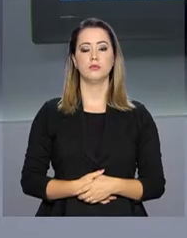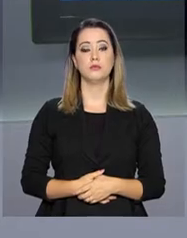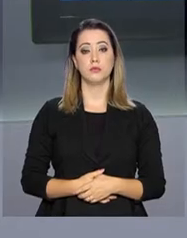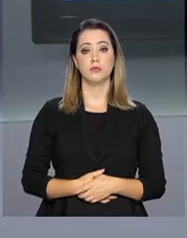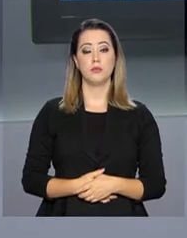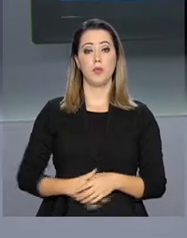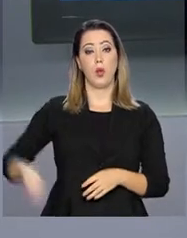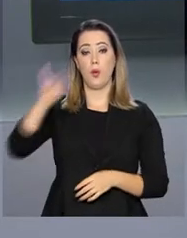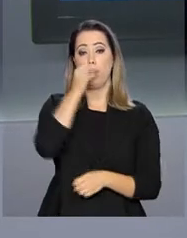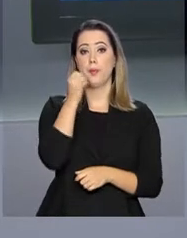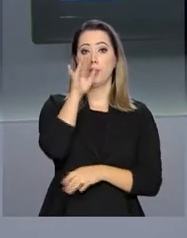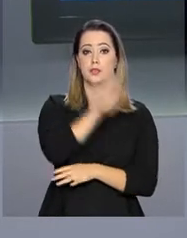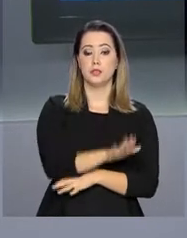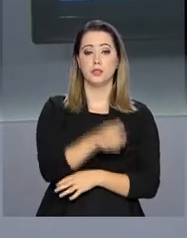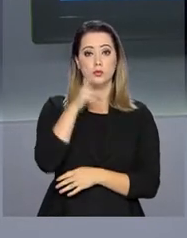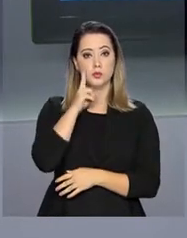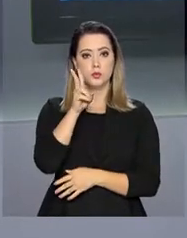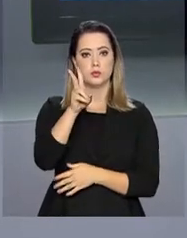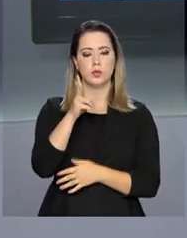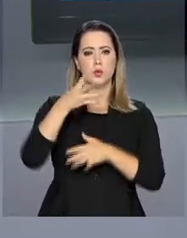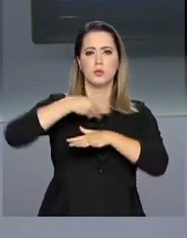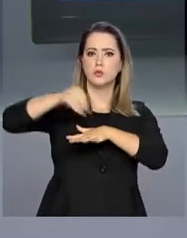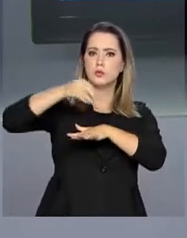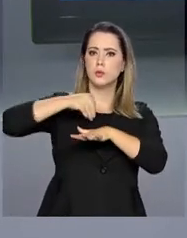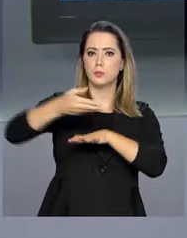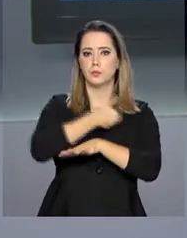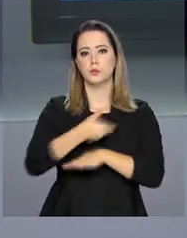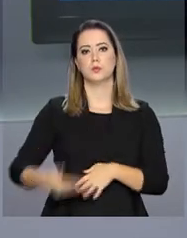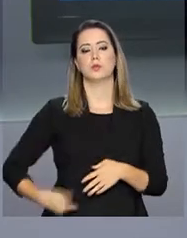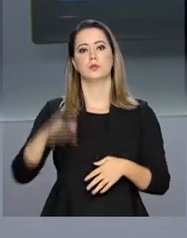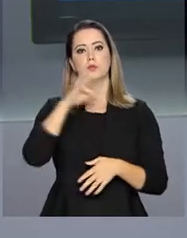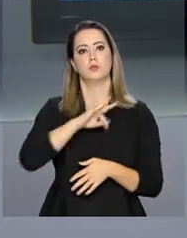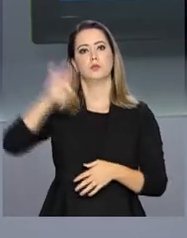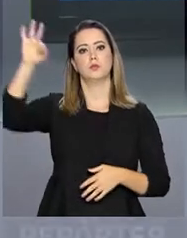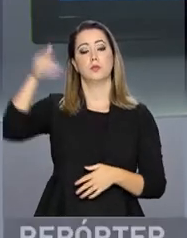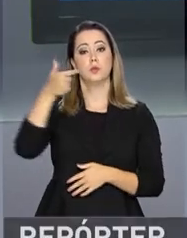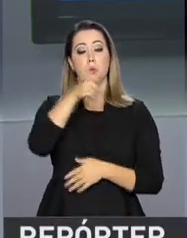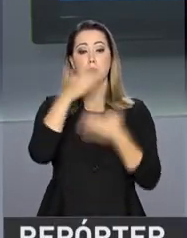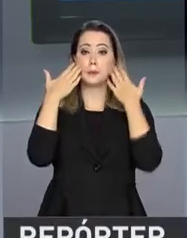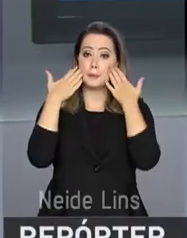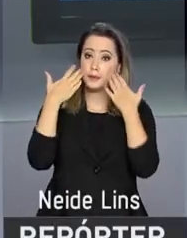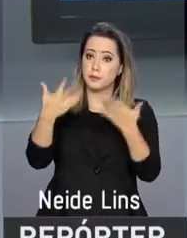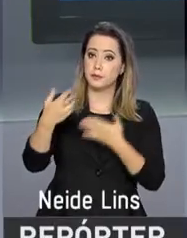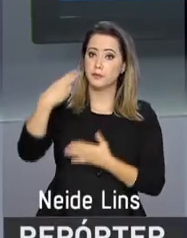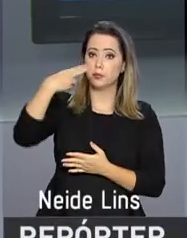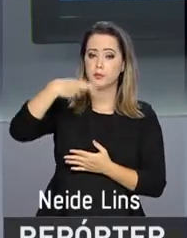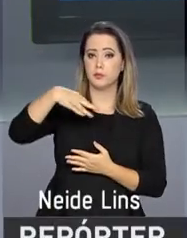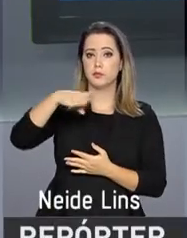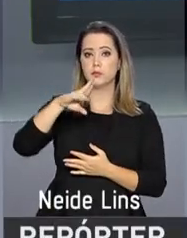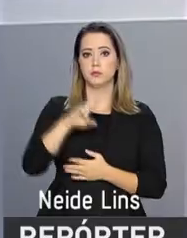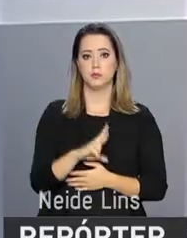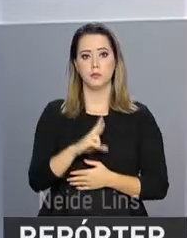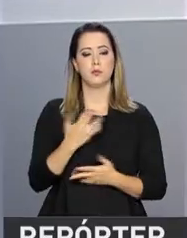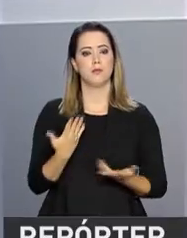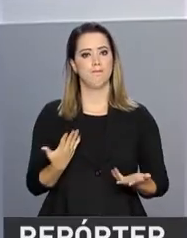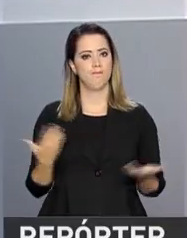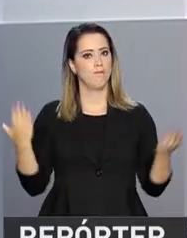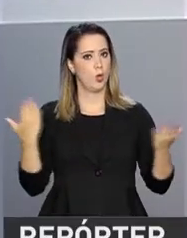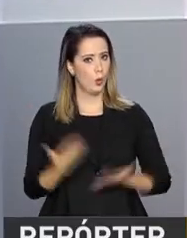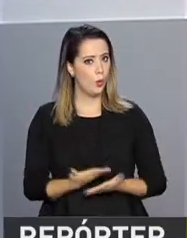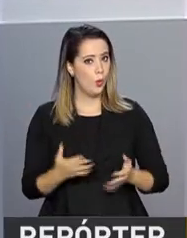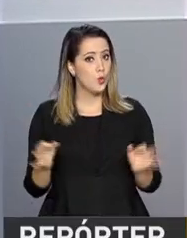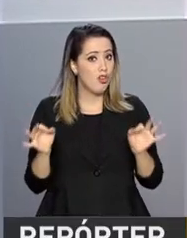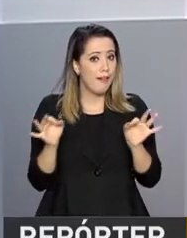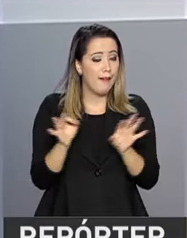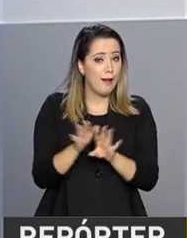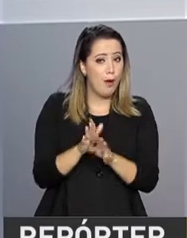olá boa tarde acompanha agora as notícias do governo federal em mais uma edição do repórter nbr hoje